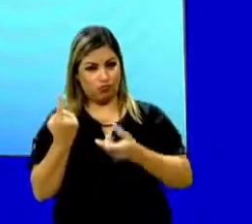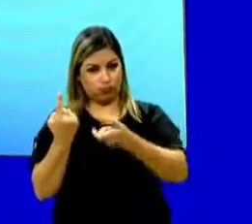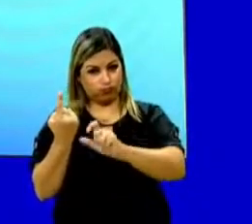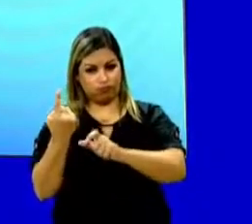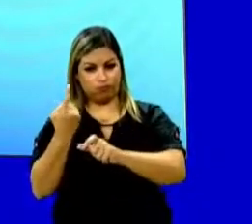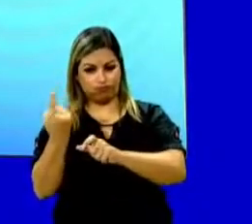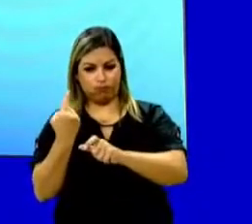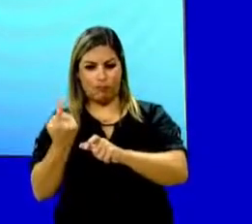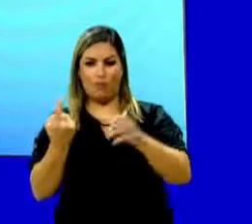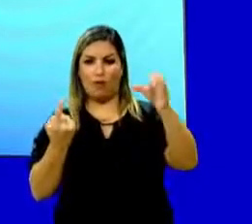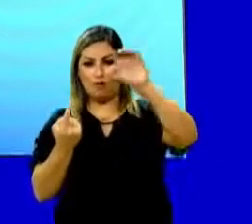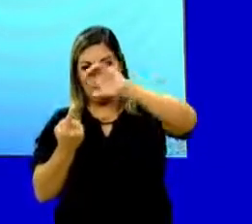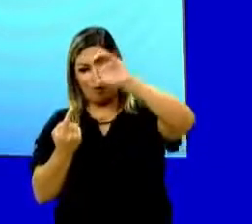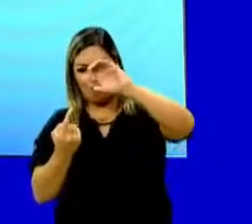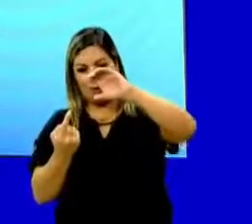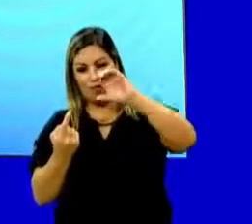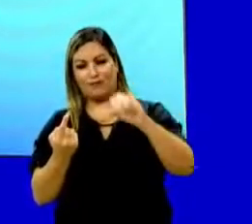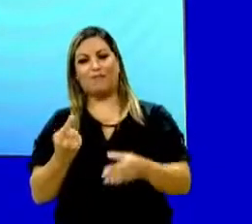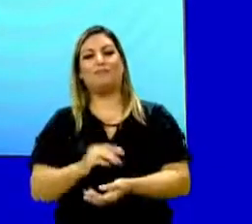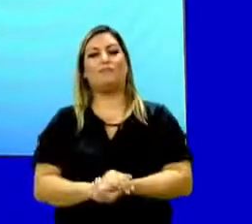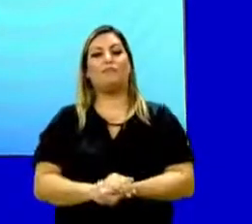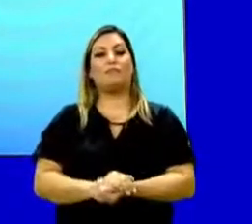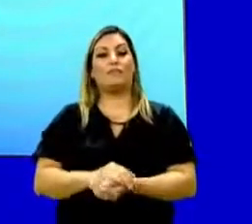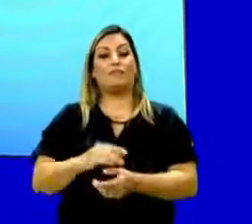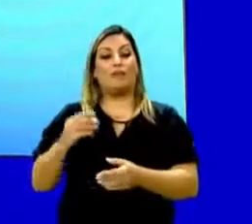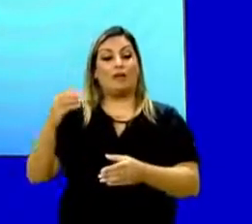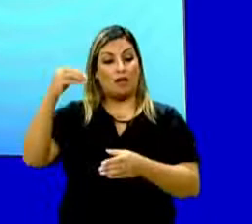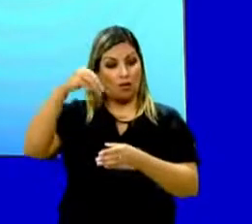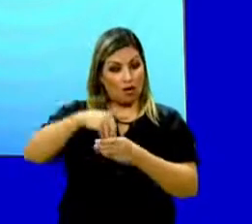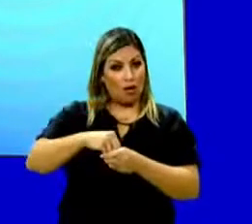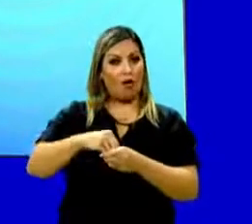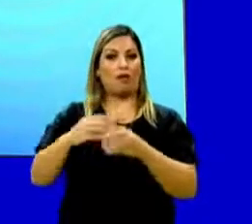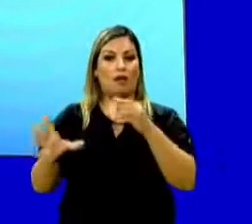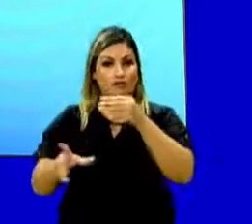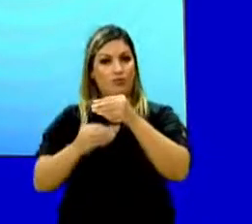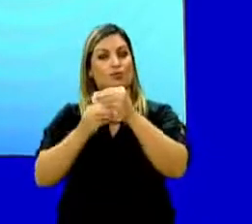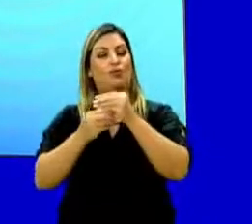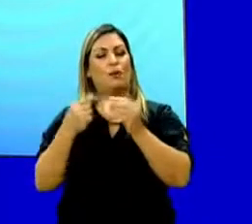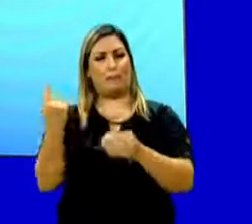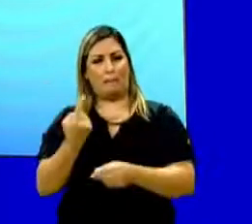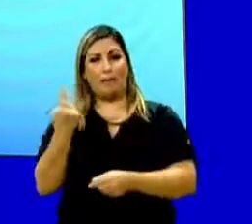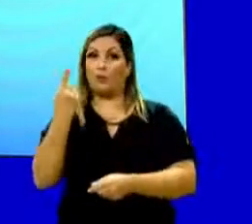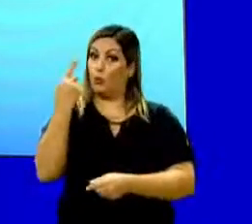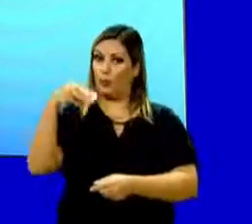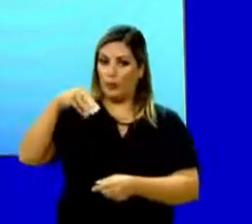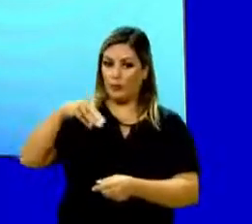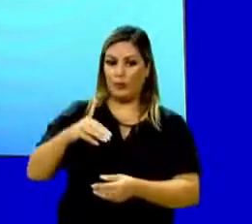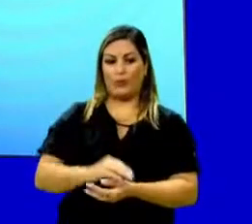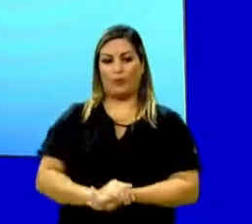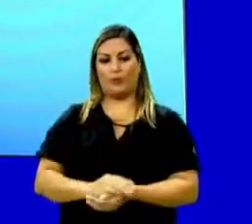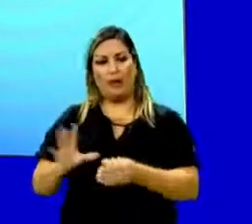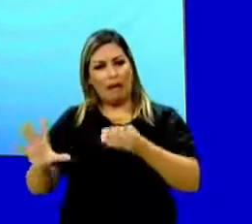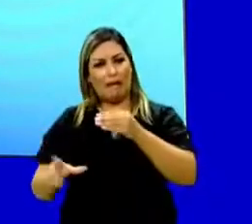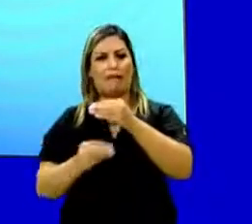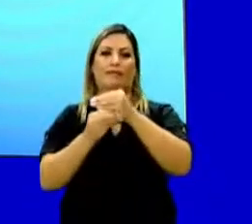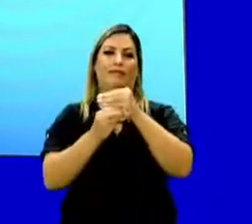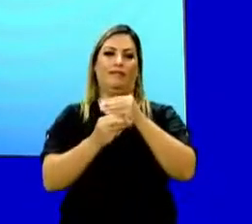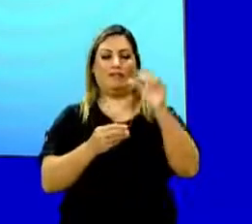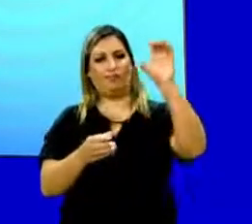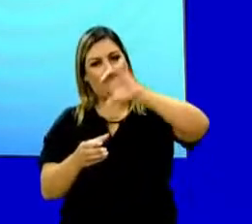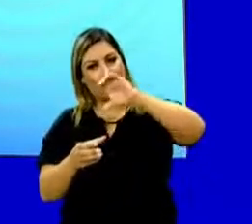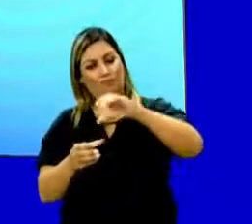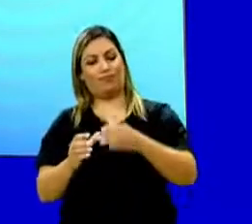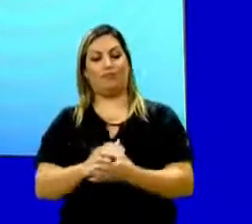liquidificador, coloque. Em seguida, adicione. Bata por 1 minuto. Acrescente.